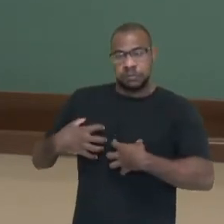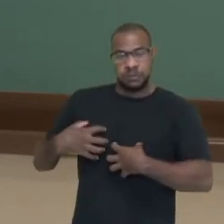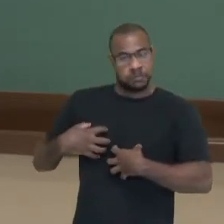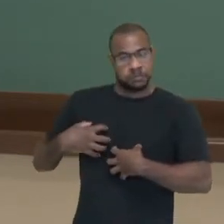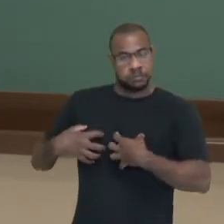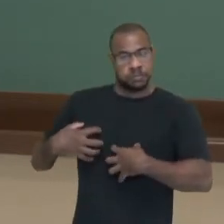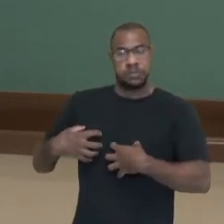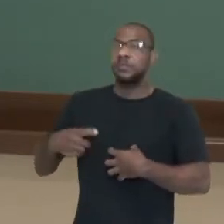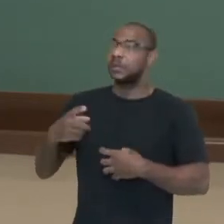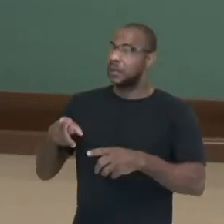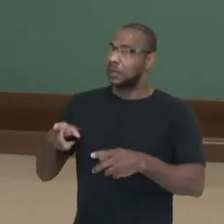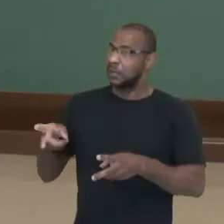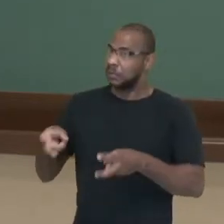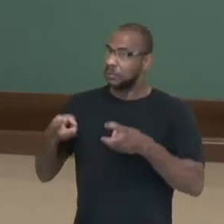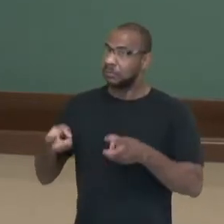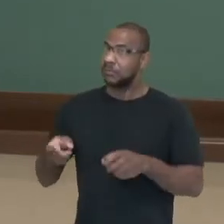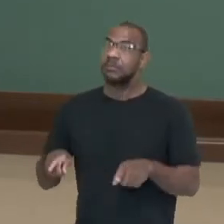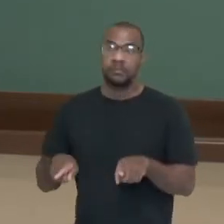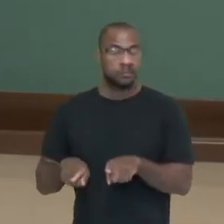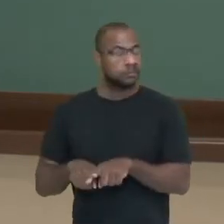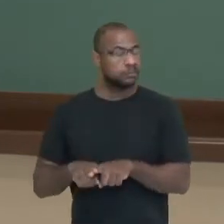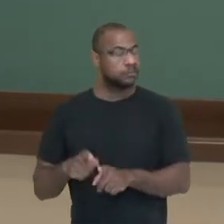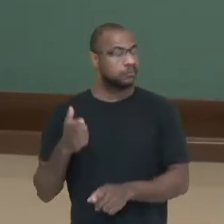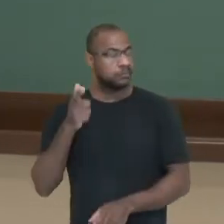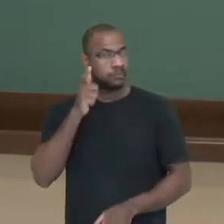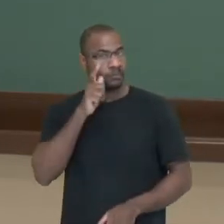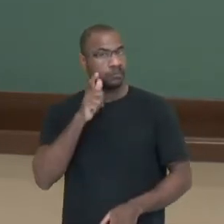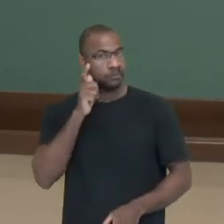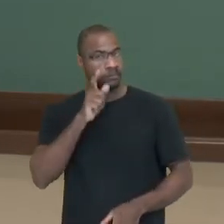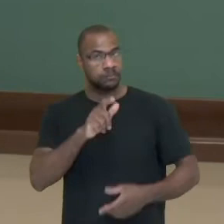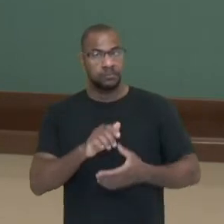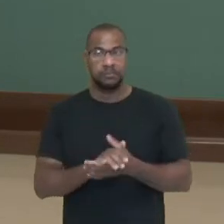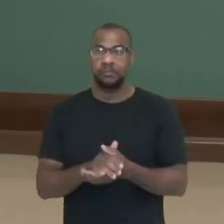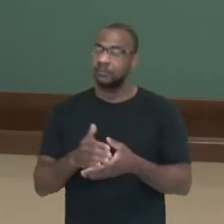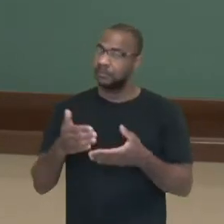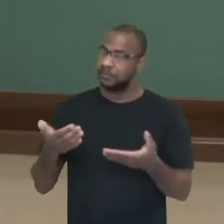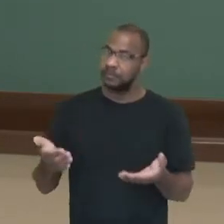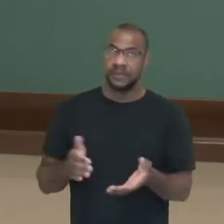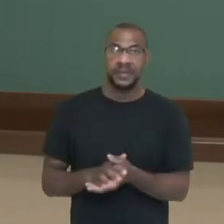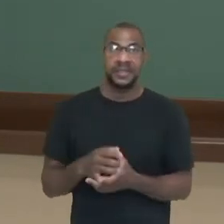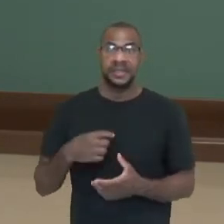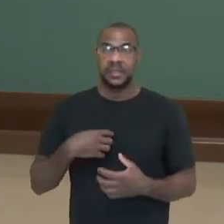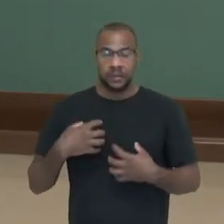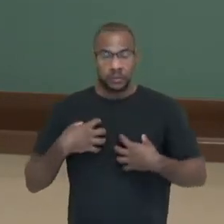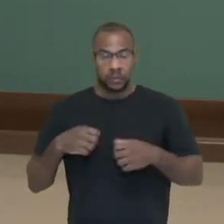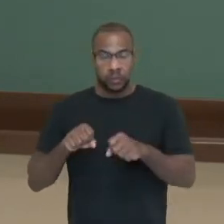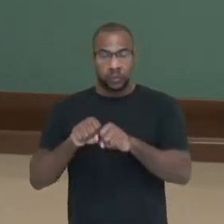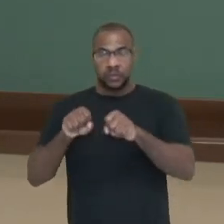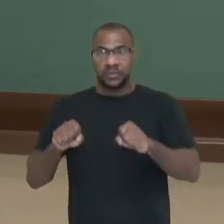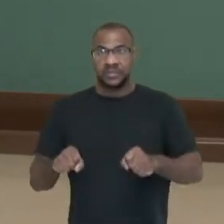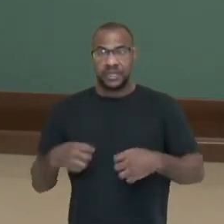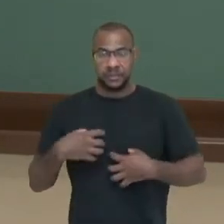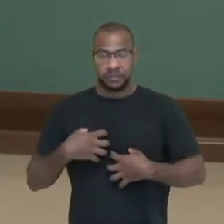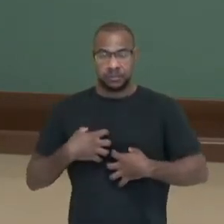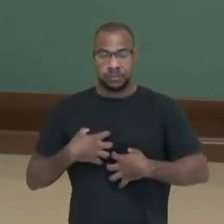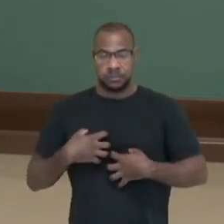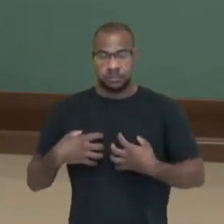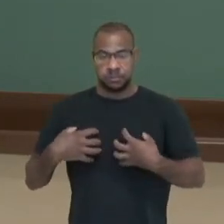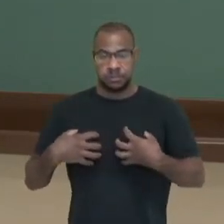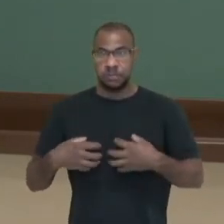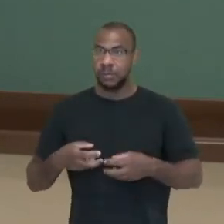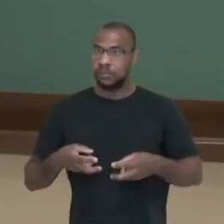e o teu tímpano, ele vai vibrar. E aí ele vibrou ao teu sistema auditivo interligado com o sistema nervoso, você